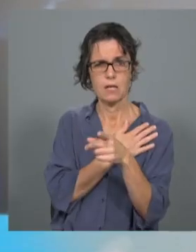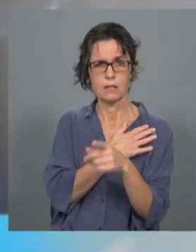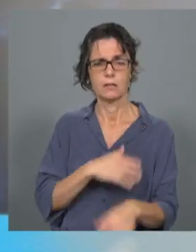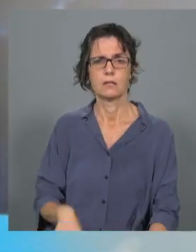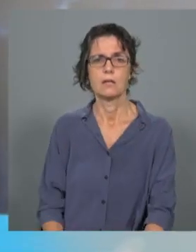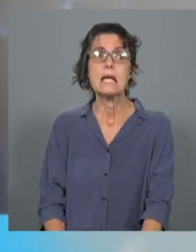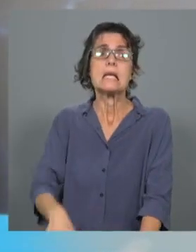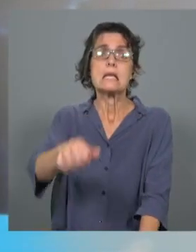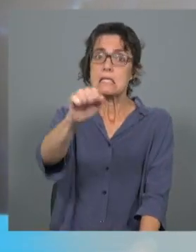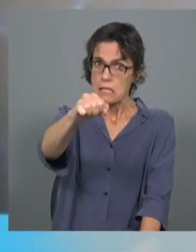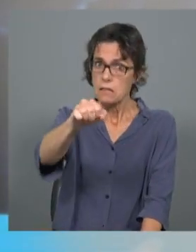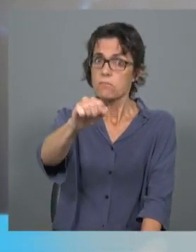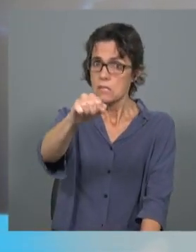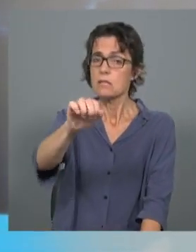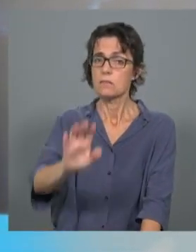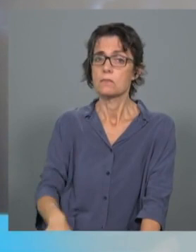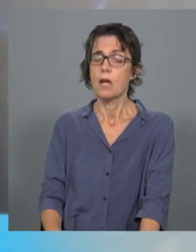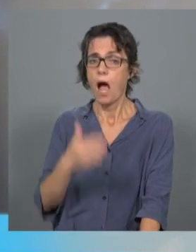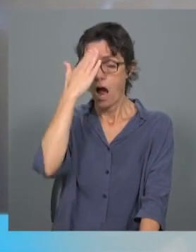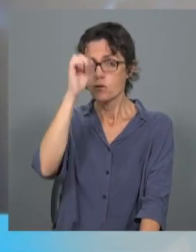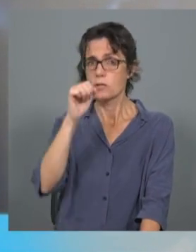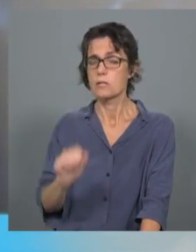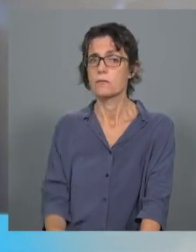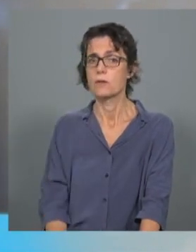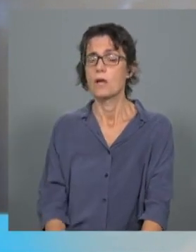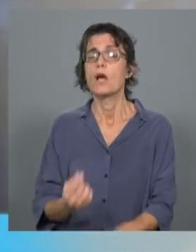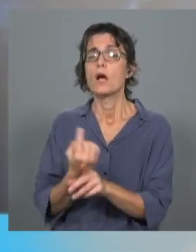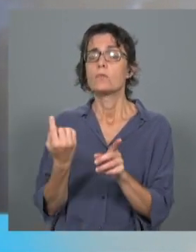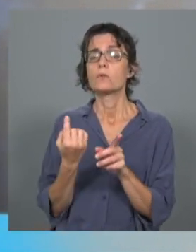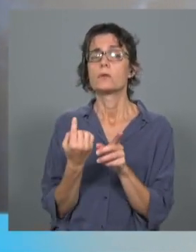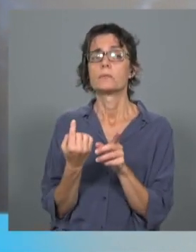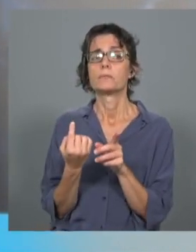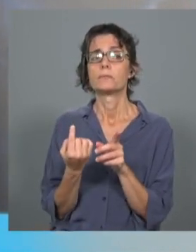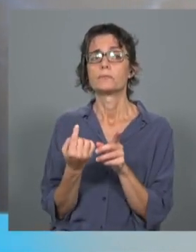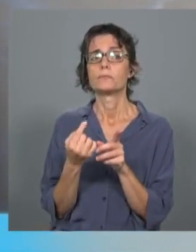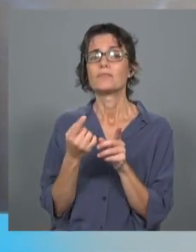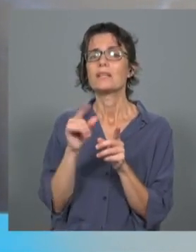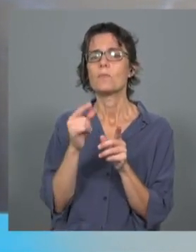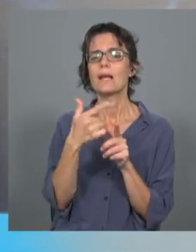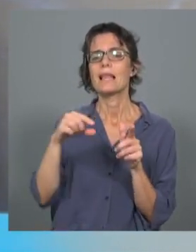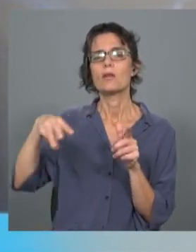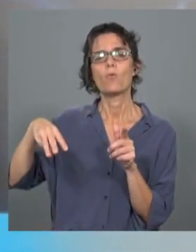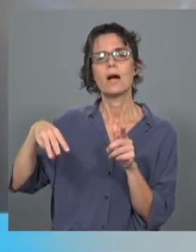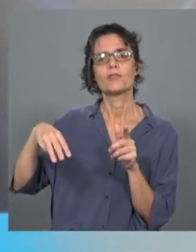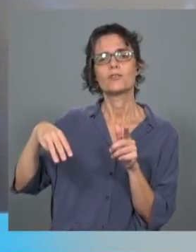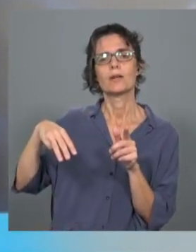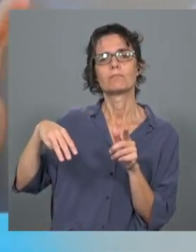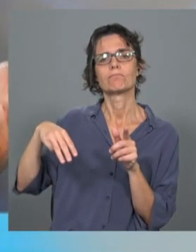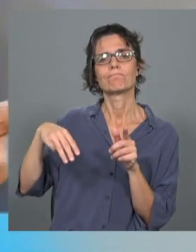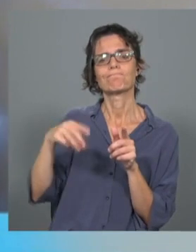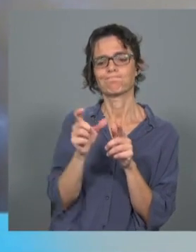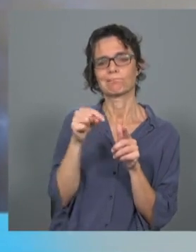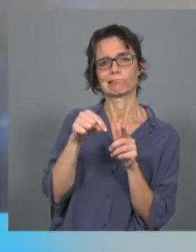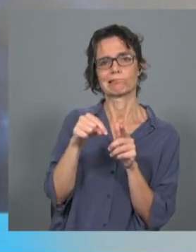diria do signo do dom, da dádiva. Para voltar à questão até para uma linguagem, até para falarmos, estamos a falar sobretudo para os que